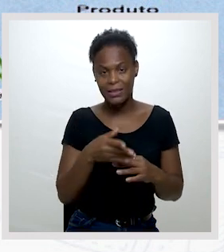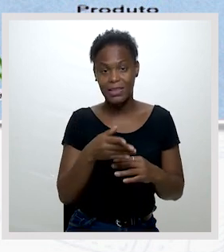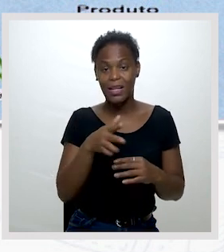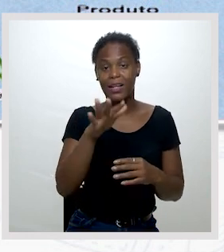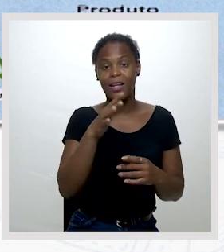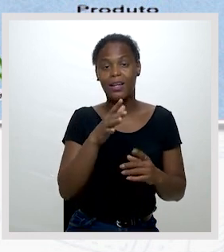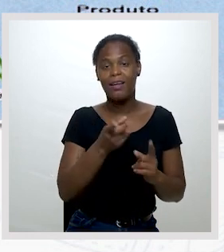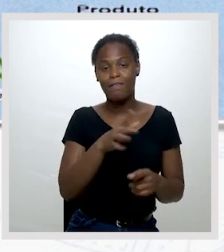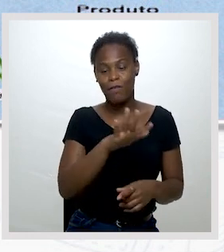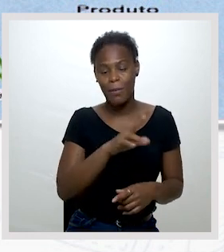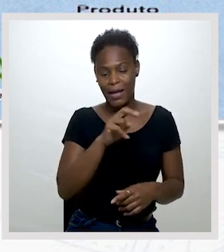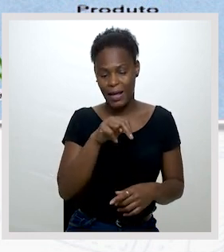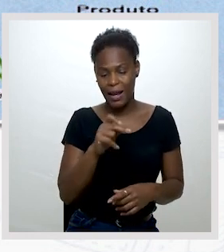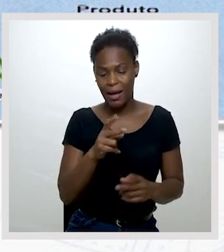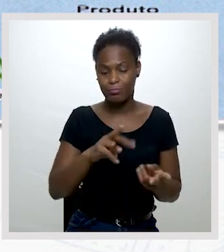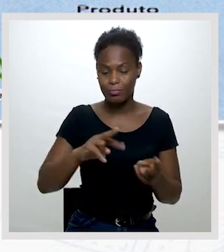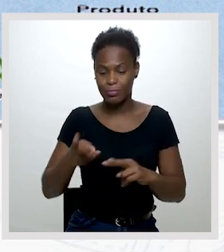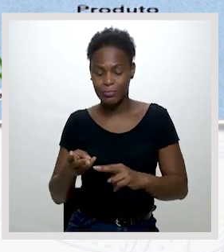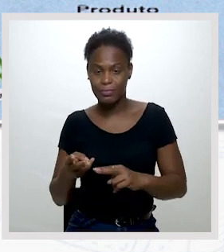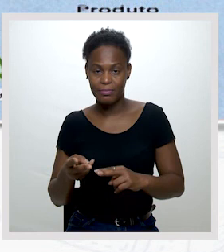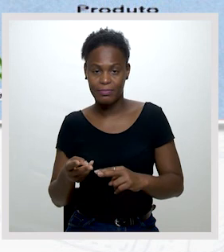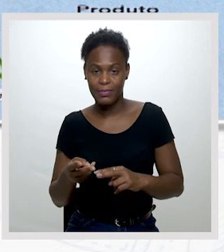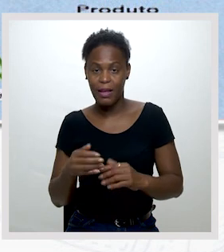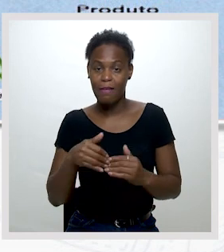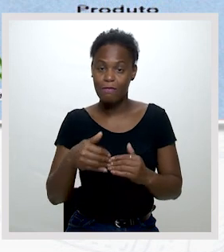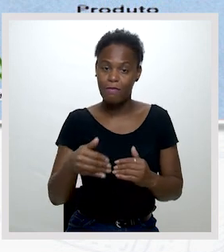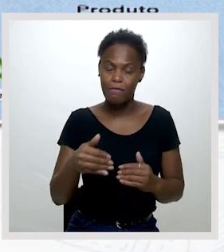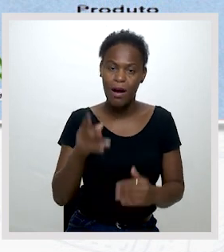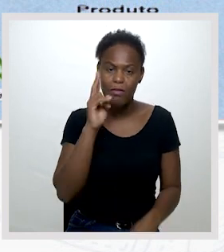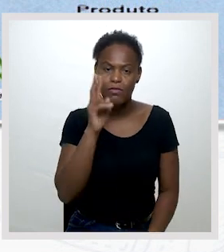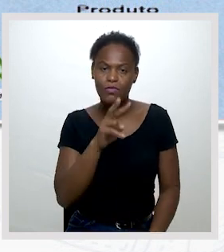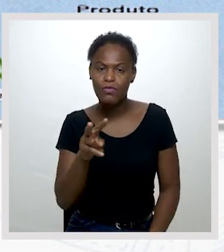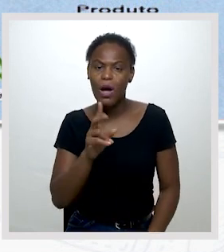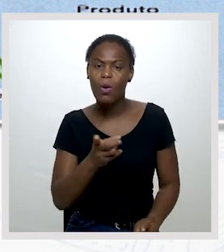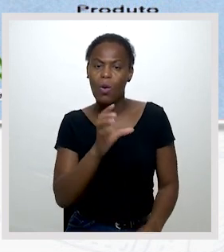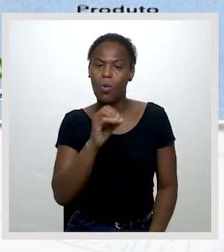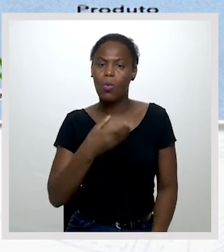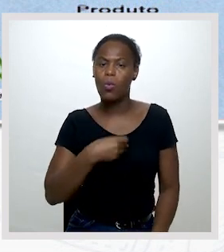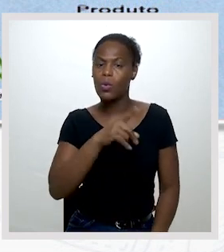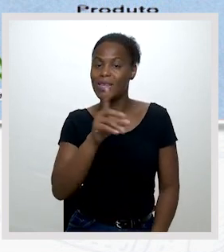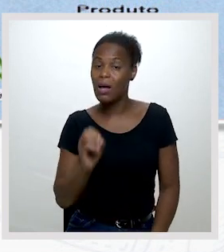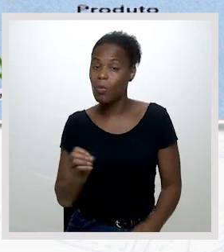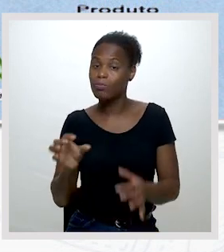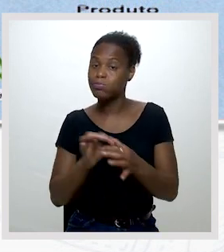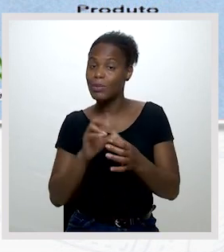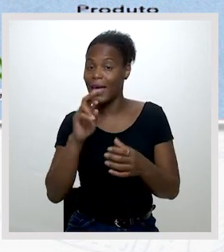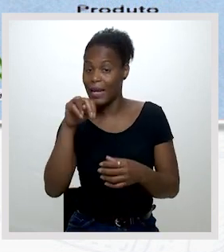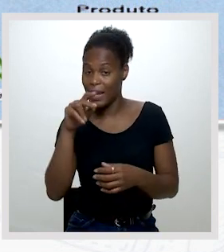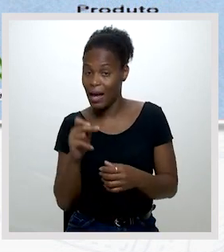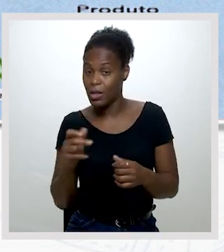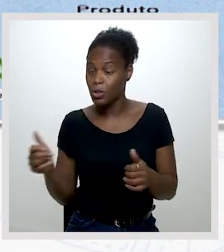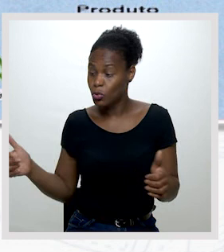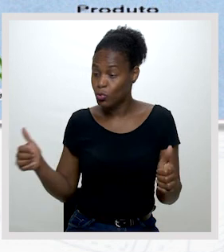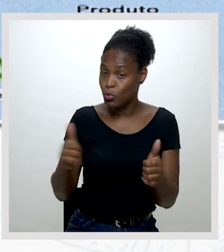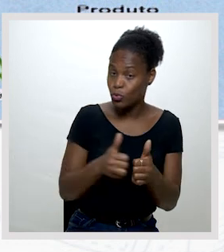de seguinte forma, ou seja, o RNA de transferência vai identificar o codão complementar do RNA